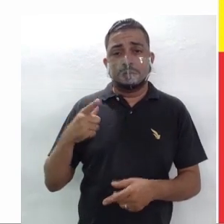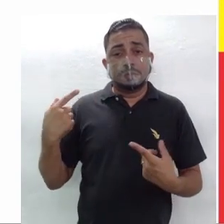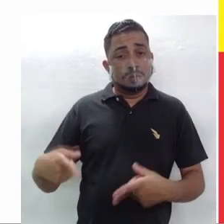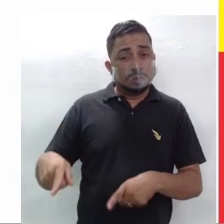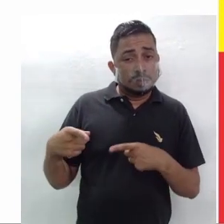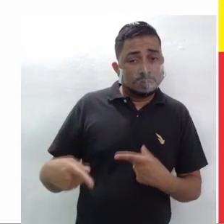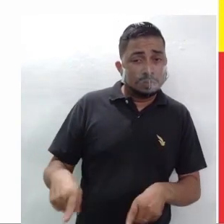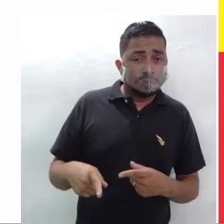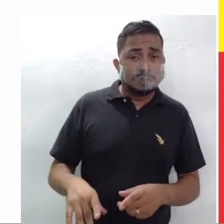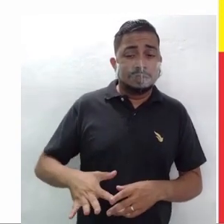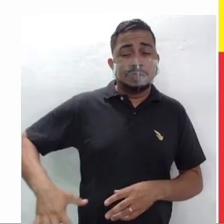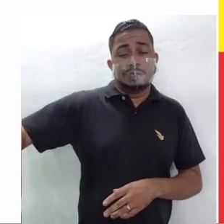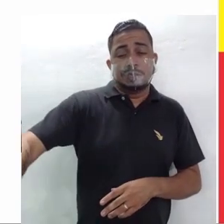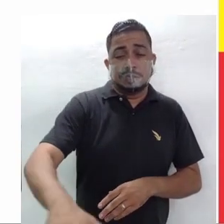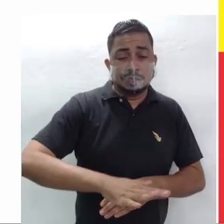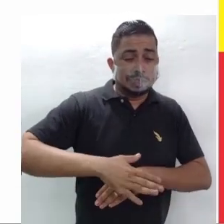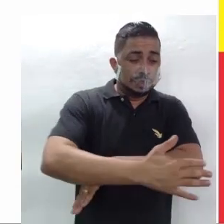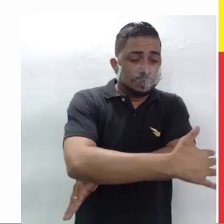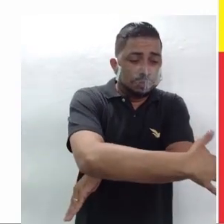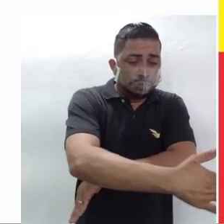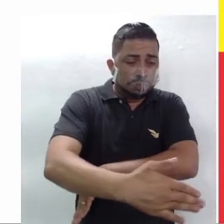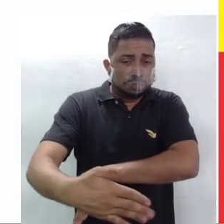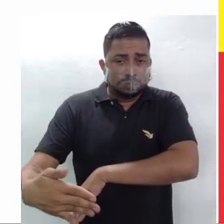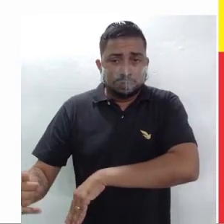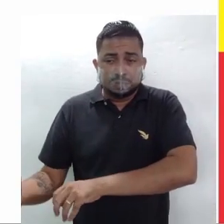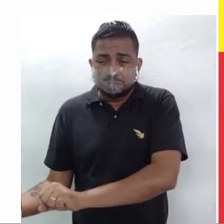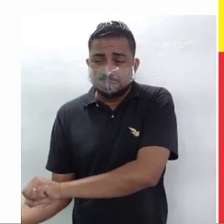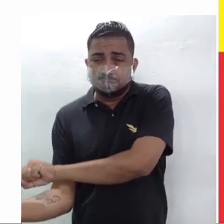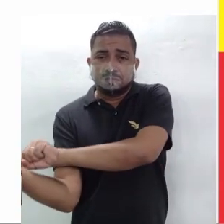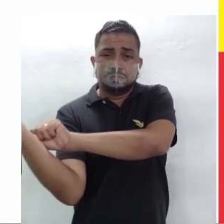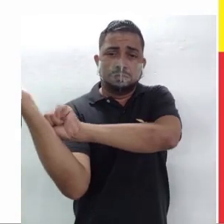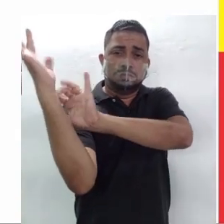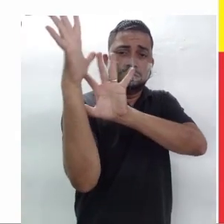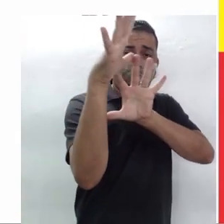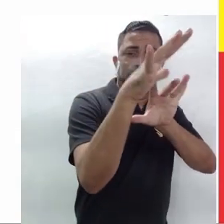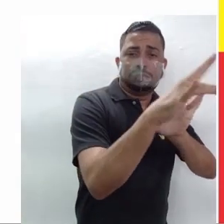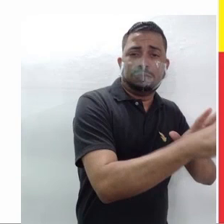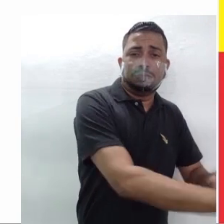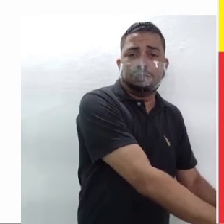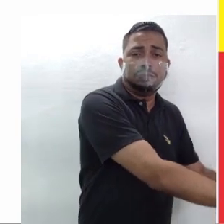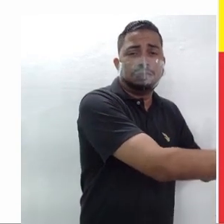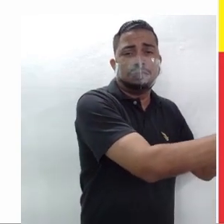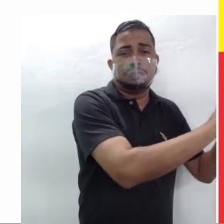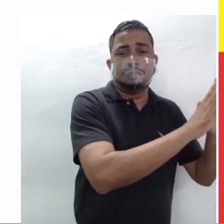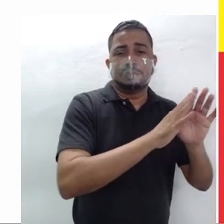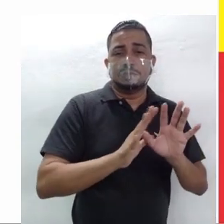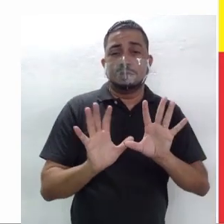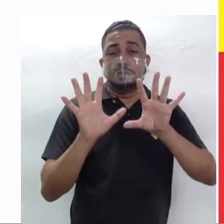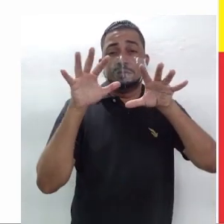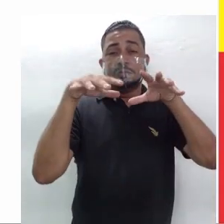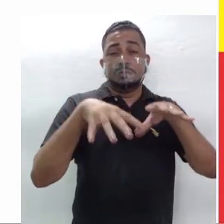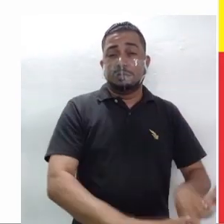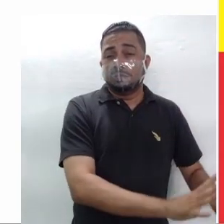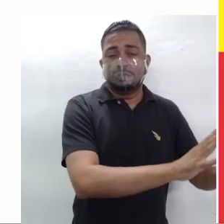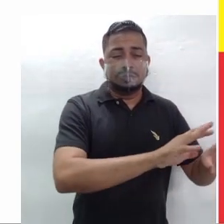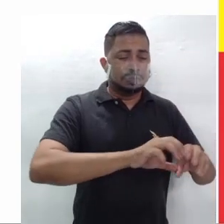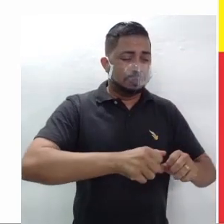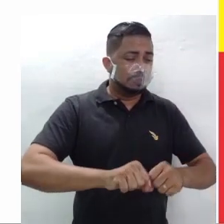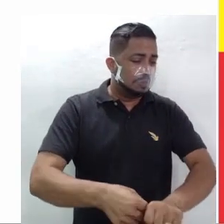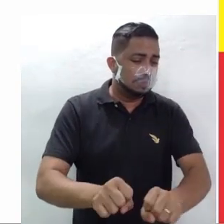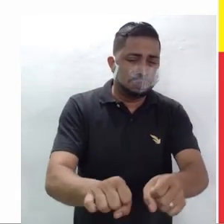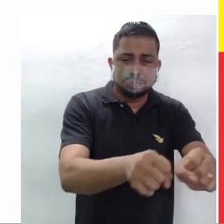de áreas litorâneas por ondas gigantes que rapidamente destroem tudo os